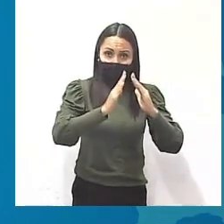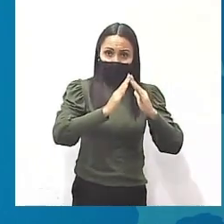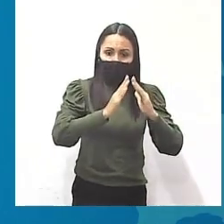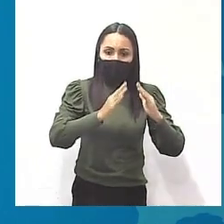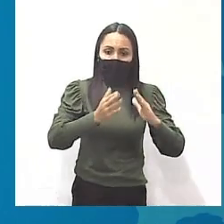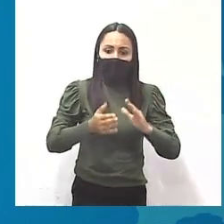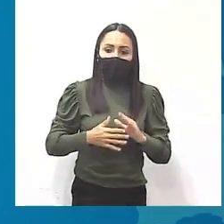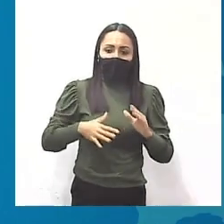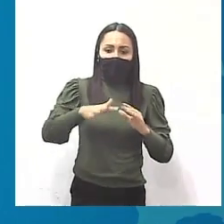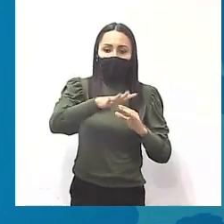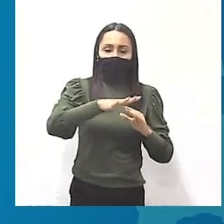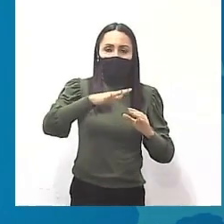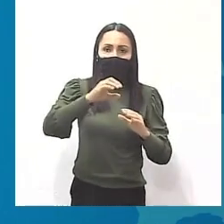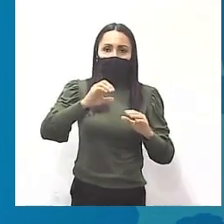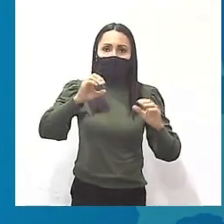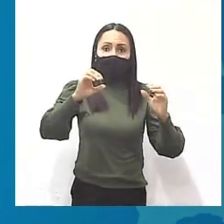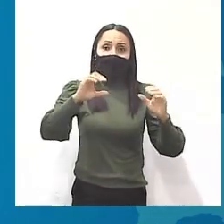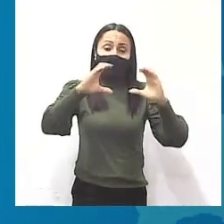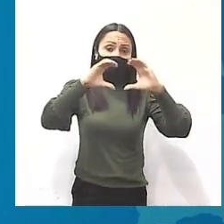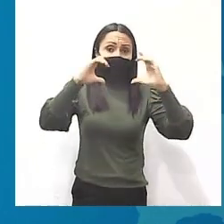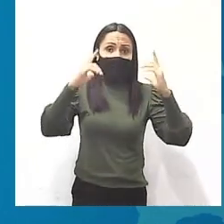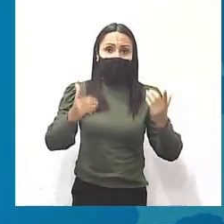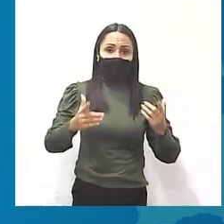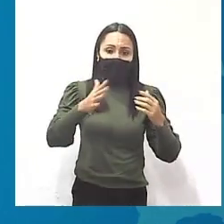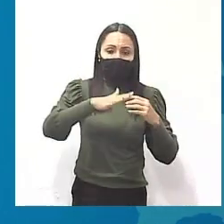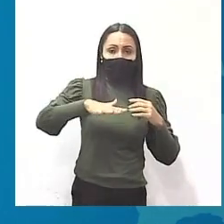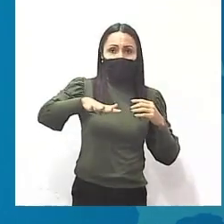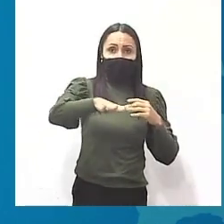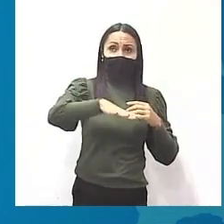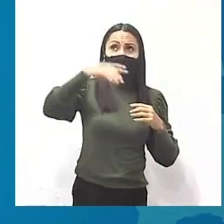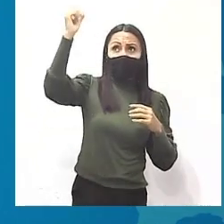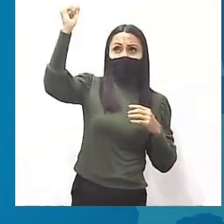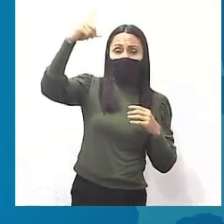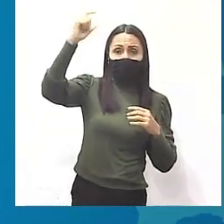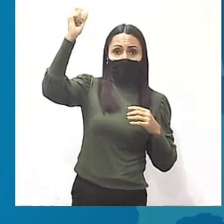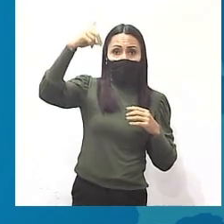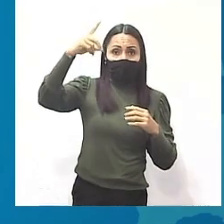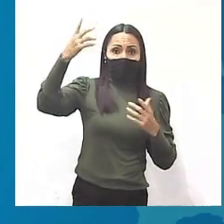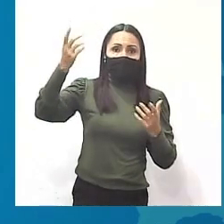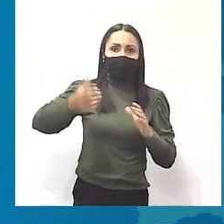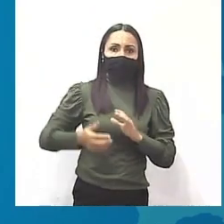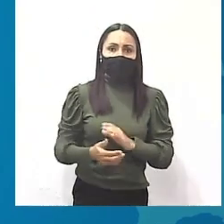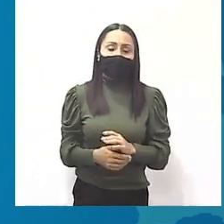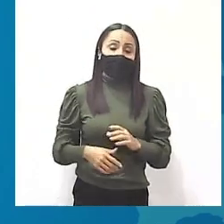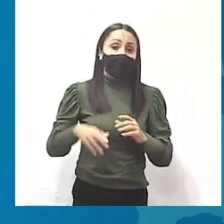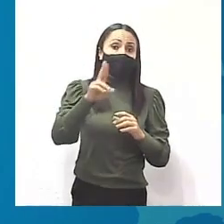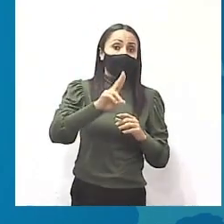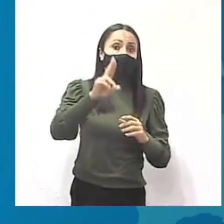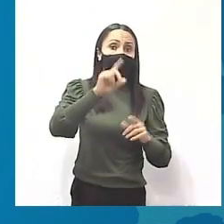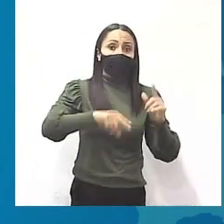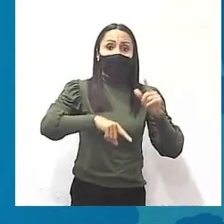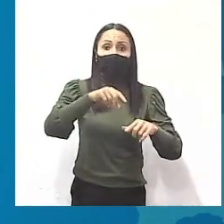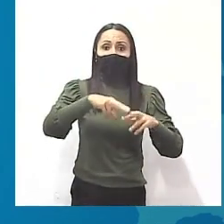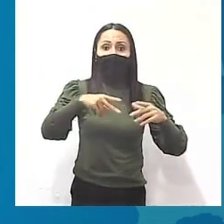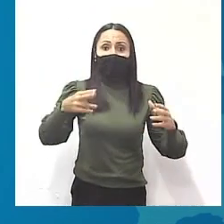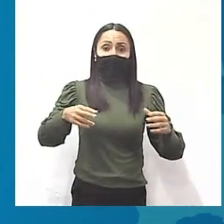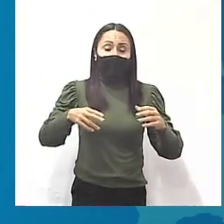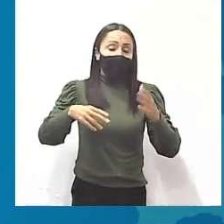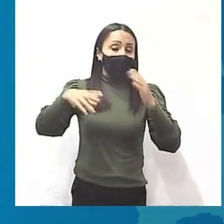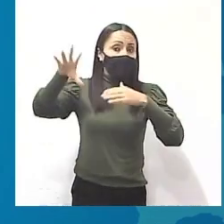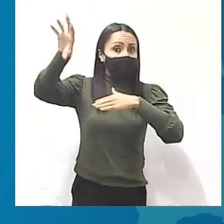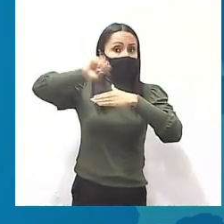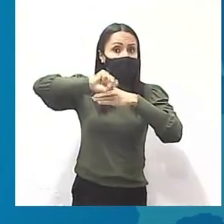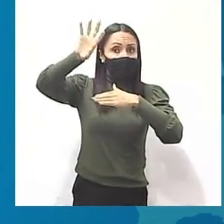com cores claras, painéis solares e o uso também de materiais que não absorvem